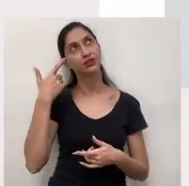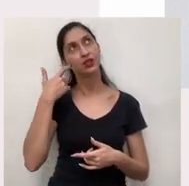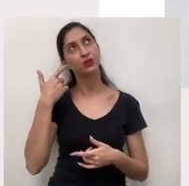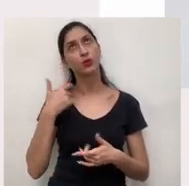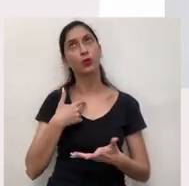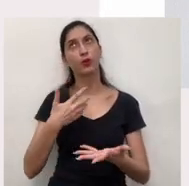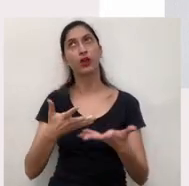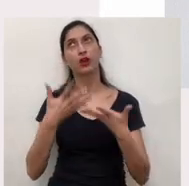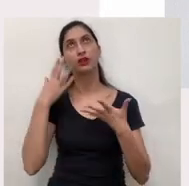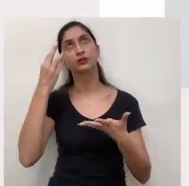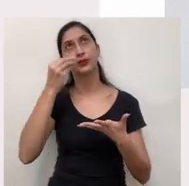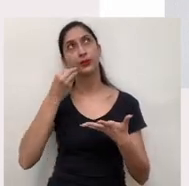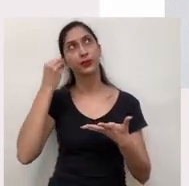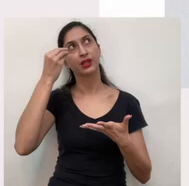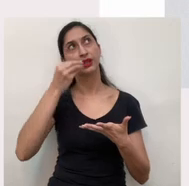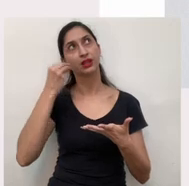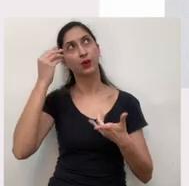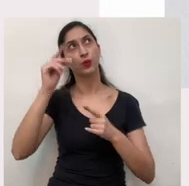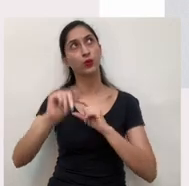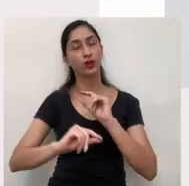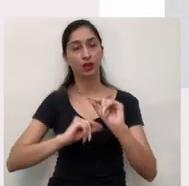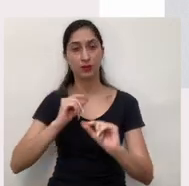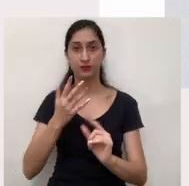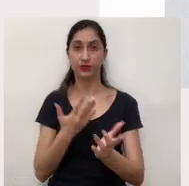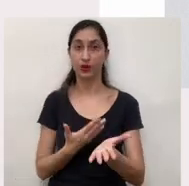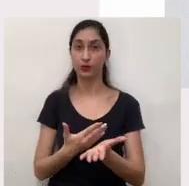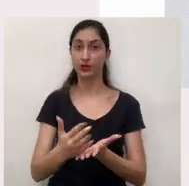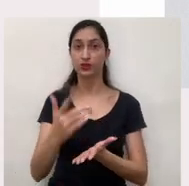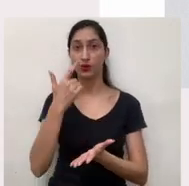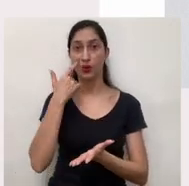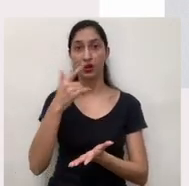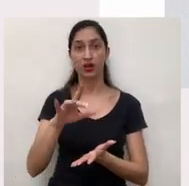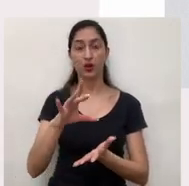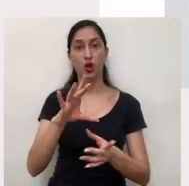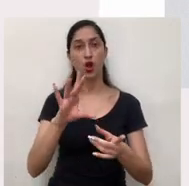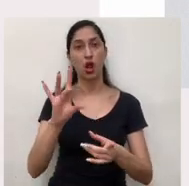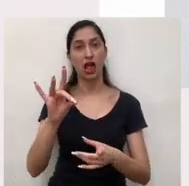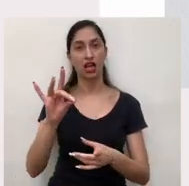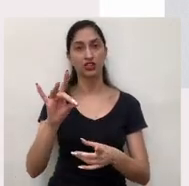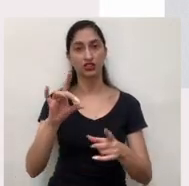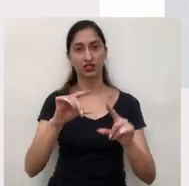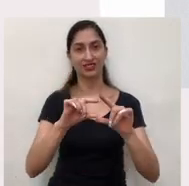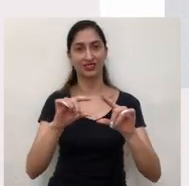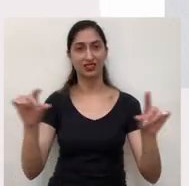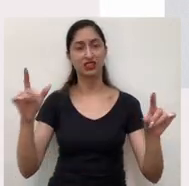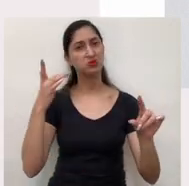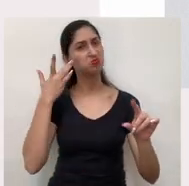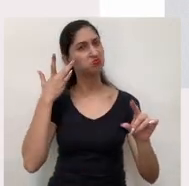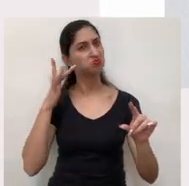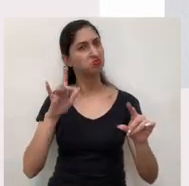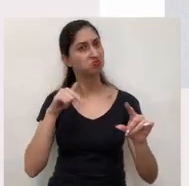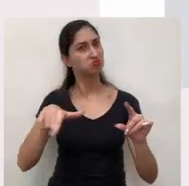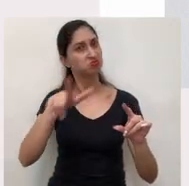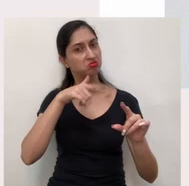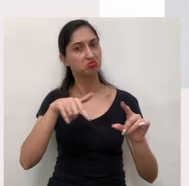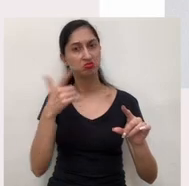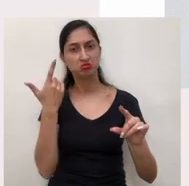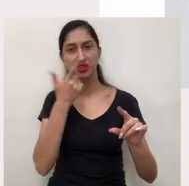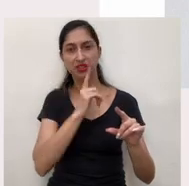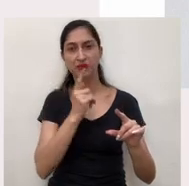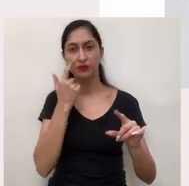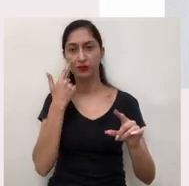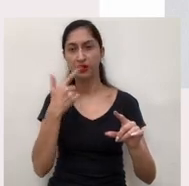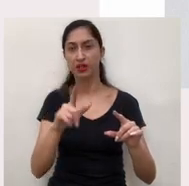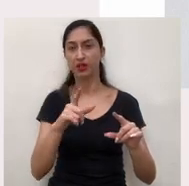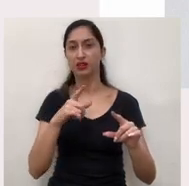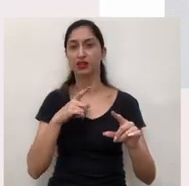E essa experimentação, que começou com essas colagens, não sei se dá para vocês verem, tem um vinco aí que